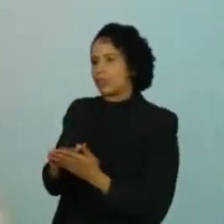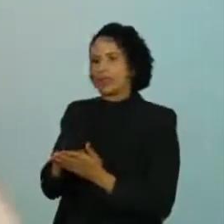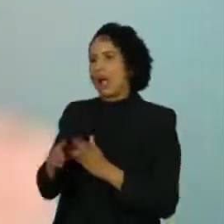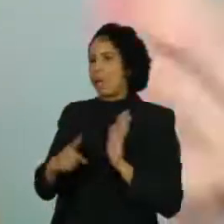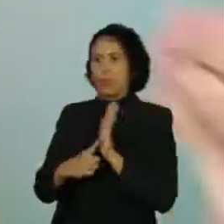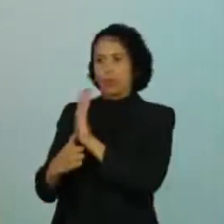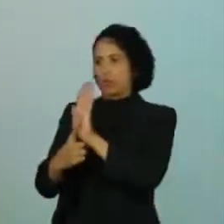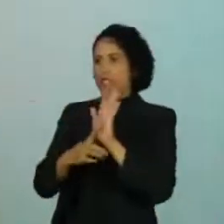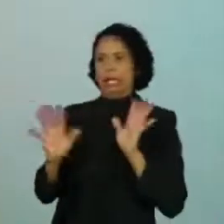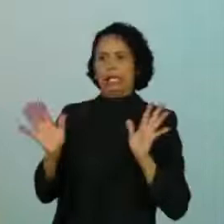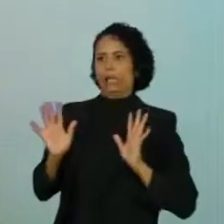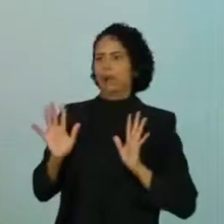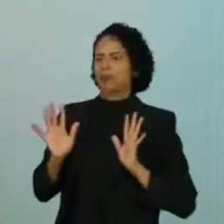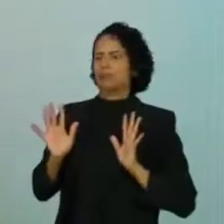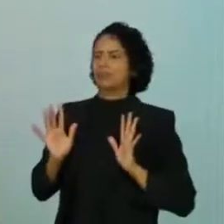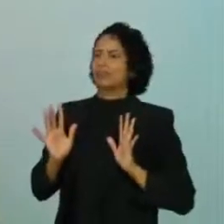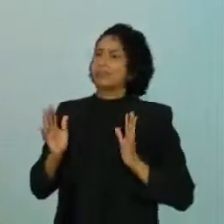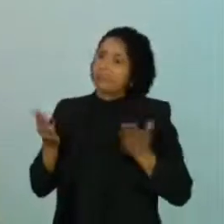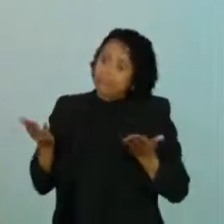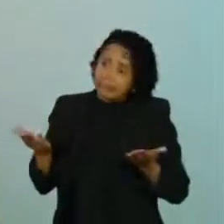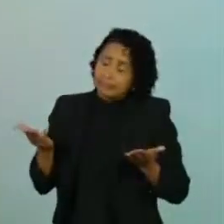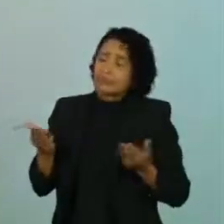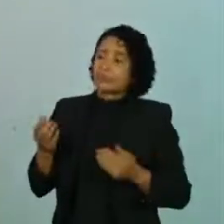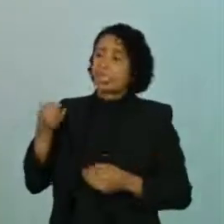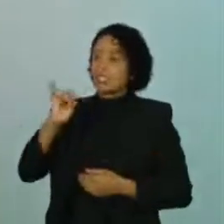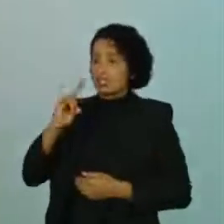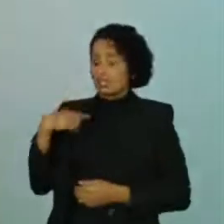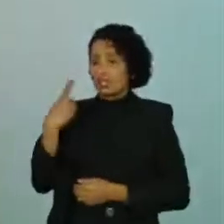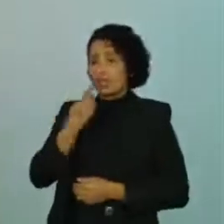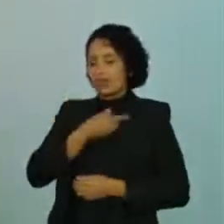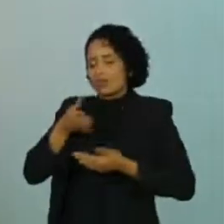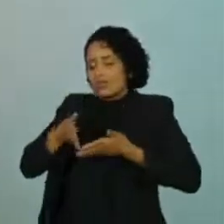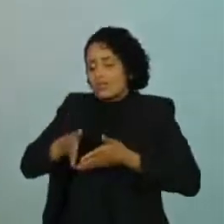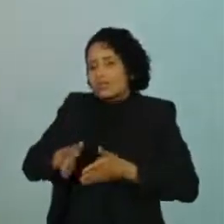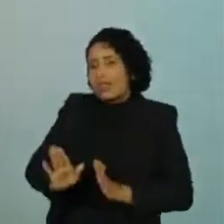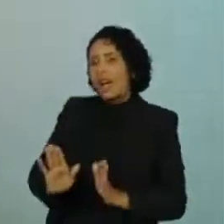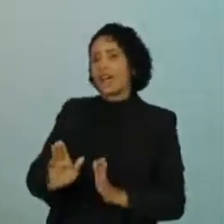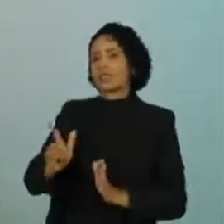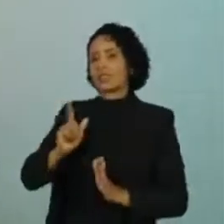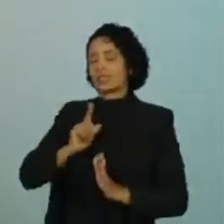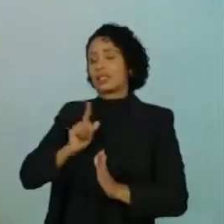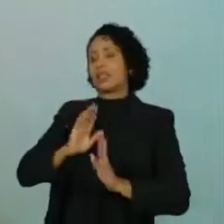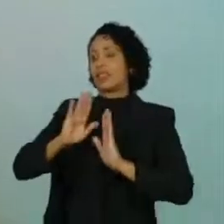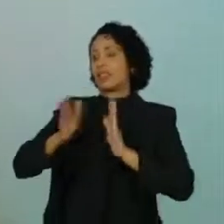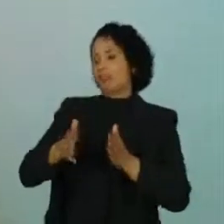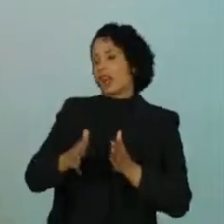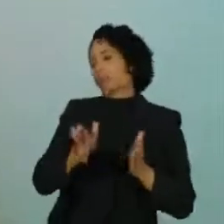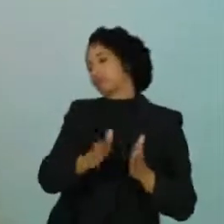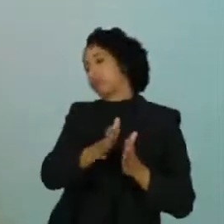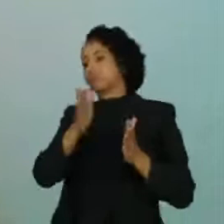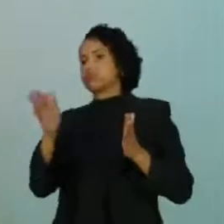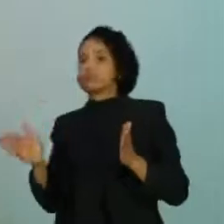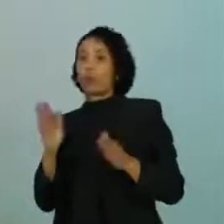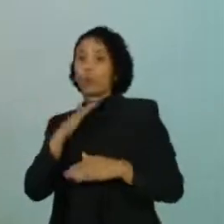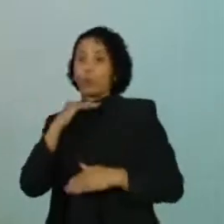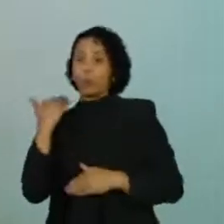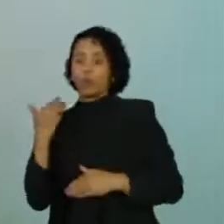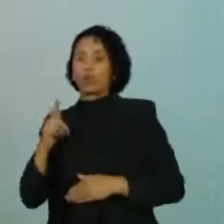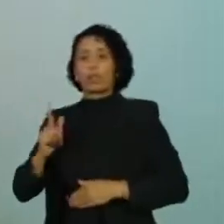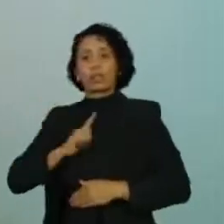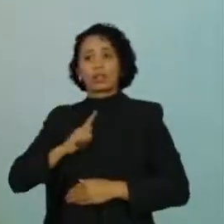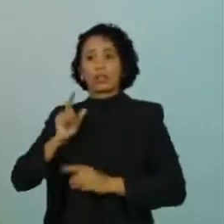faz parte desde o momento que a gente nasce até o momento que a gente morre. Então a gente tem que saber lidar com essa ferramenta,